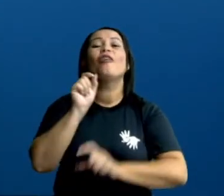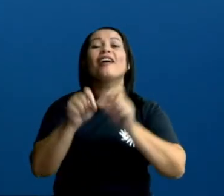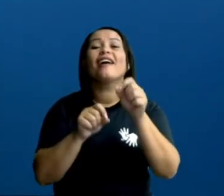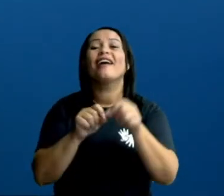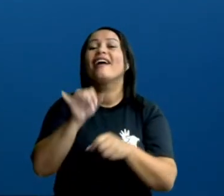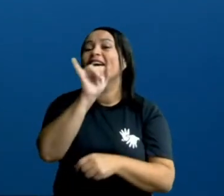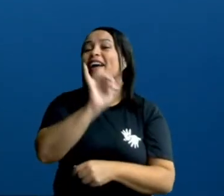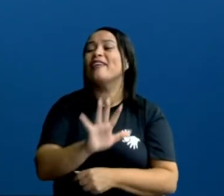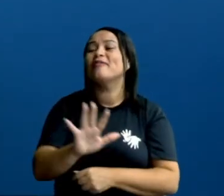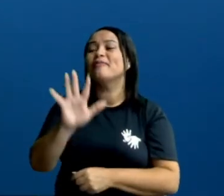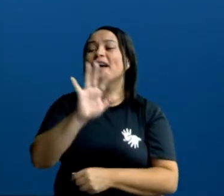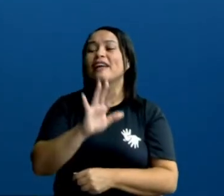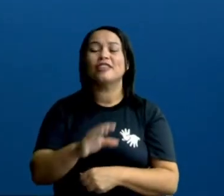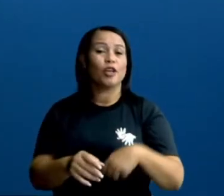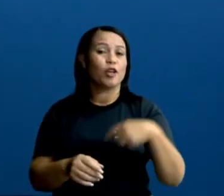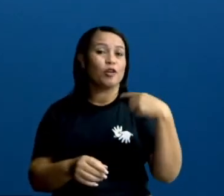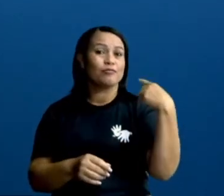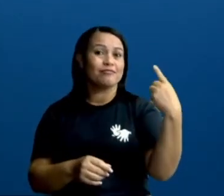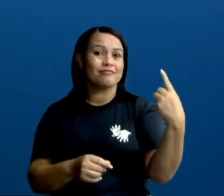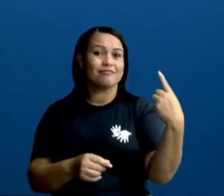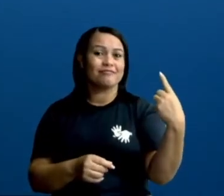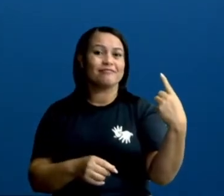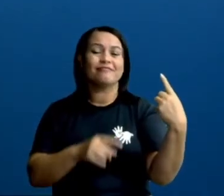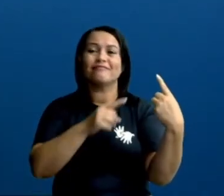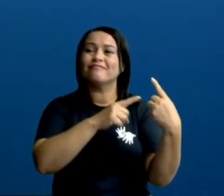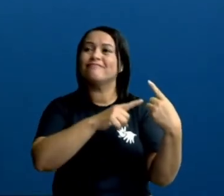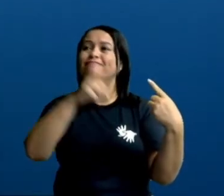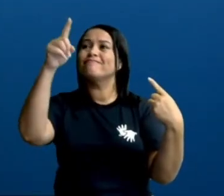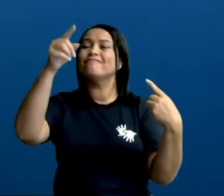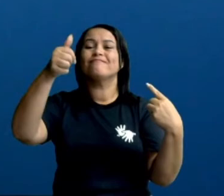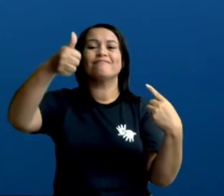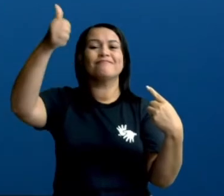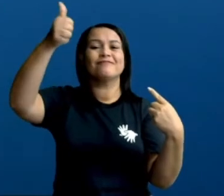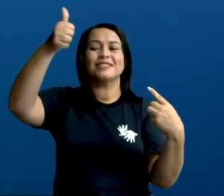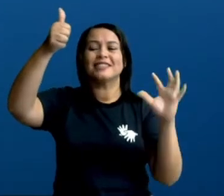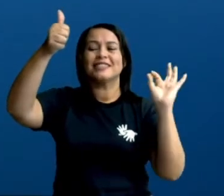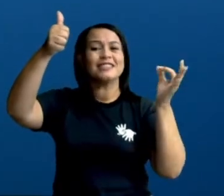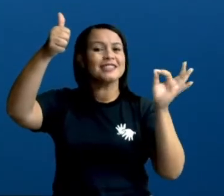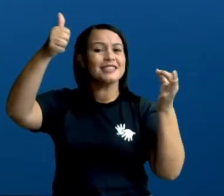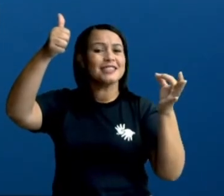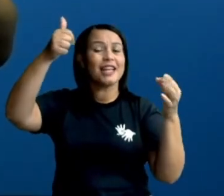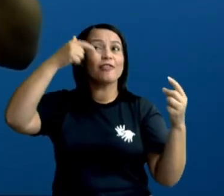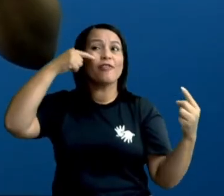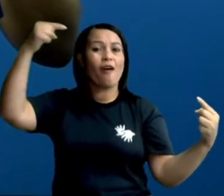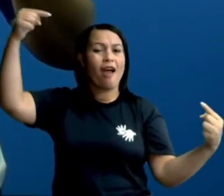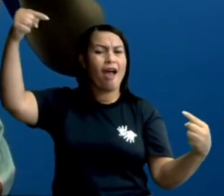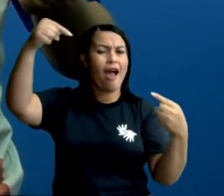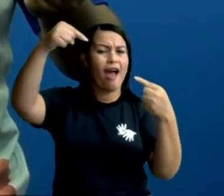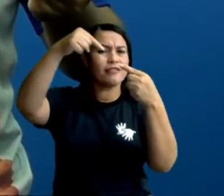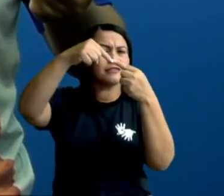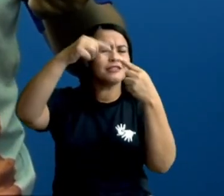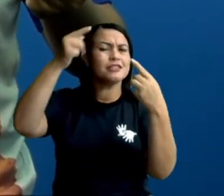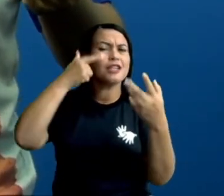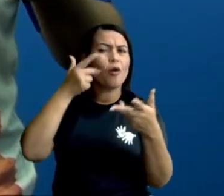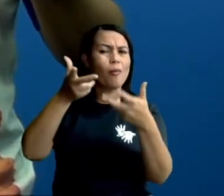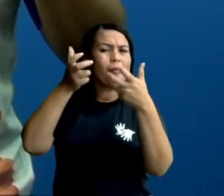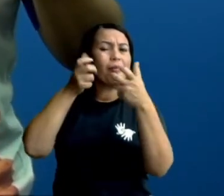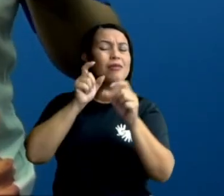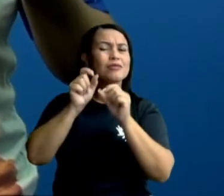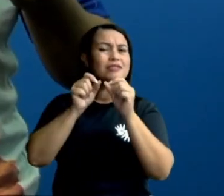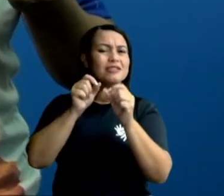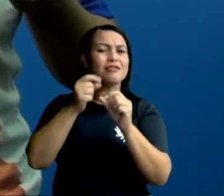figura 1. Muito bem. Então, a gente começa a identificar essas